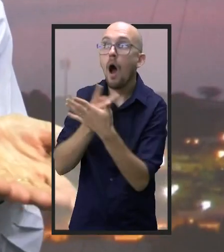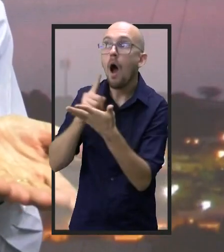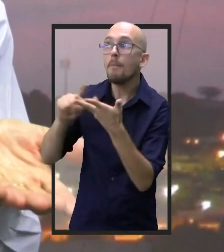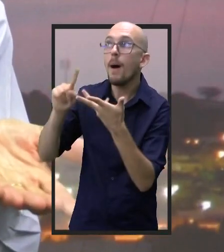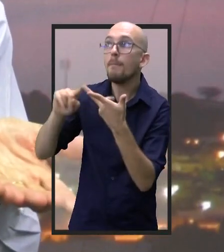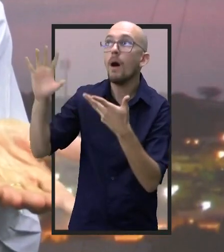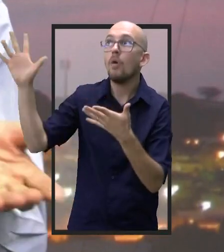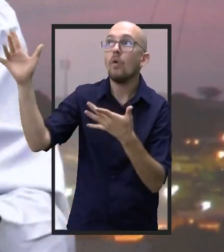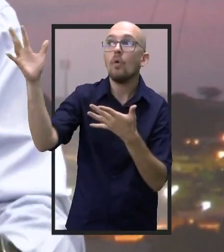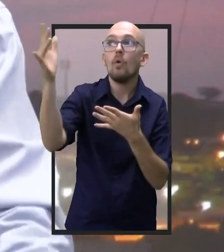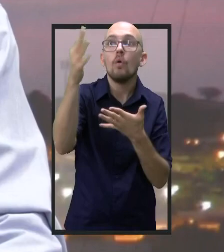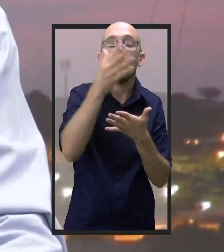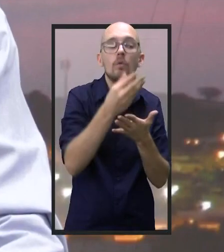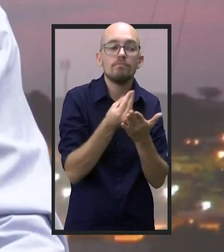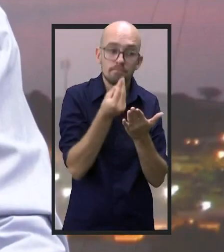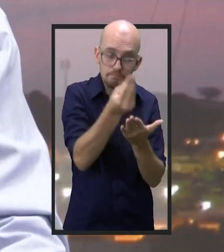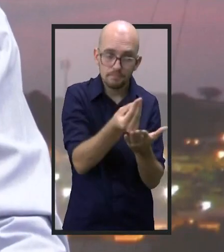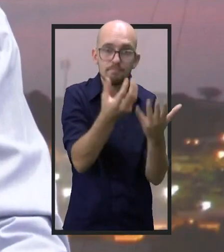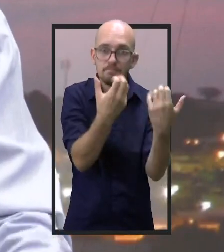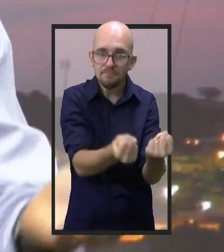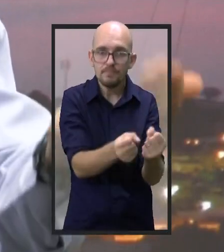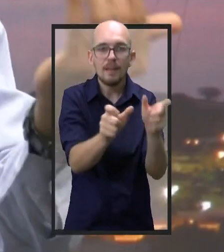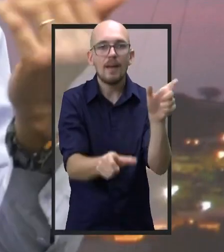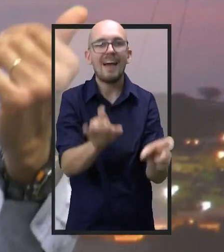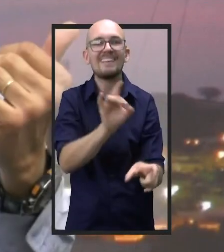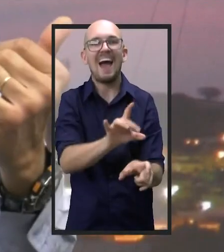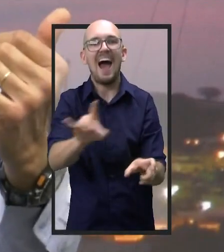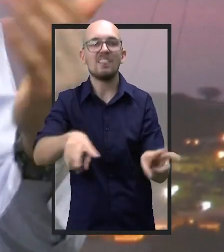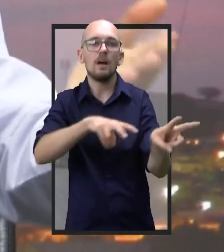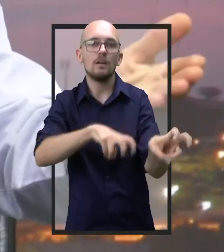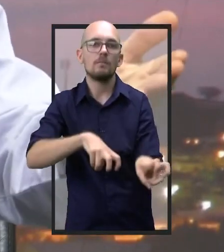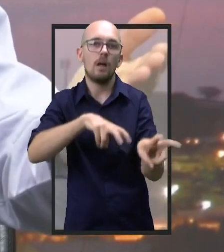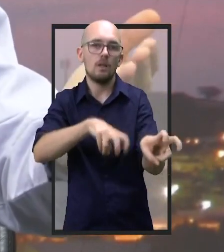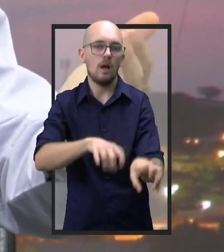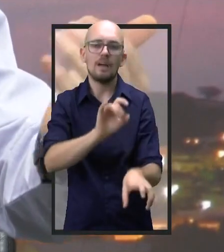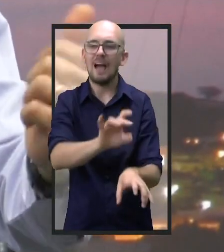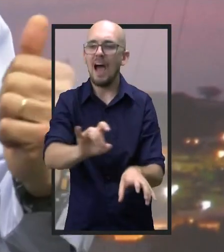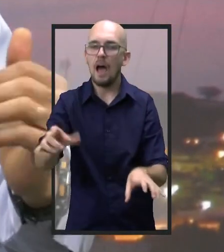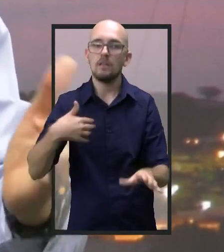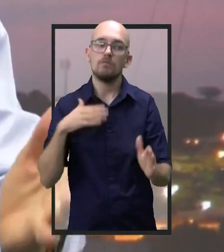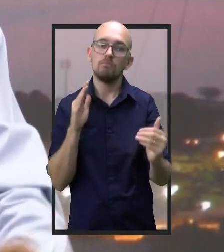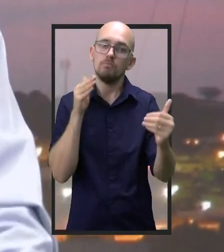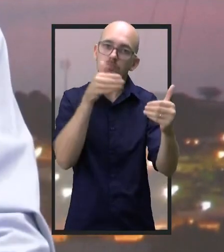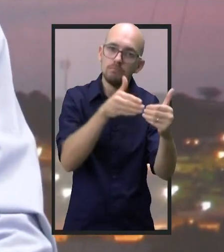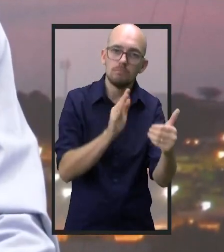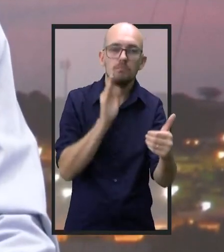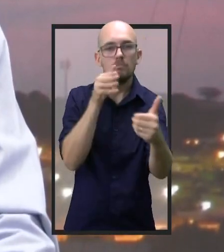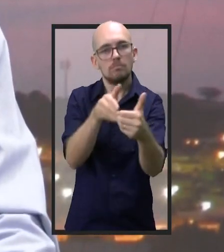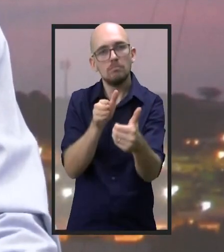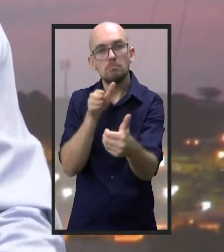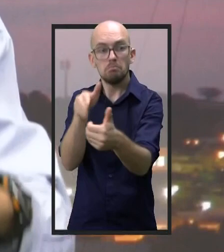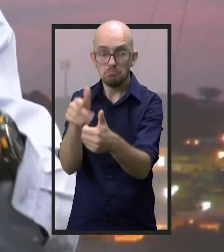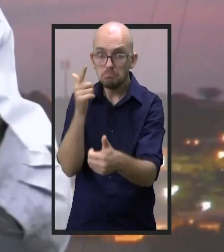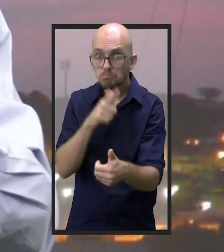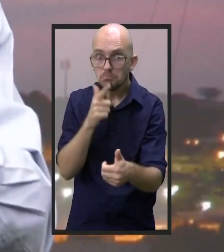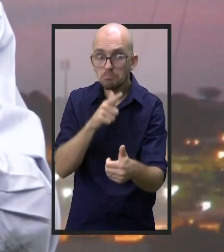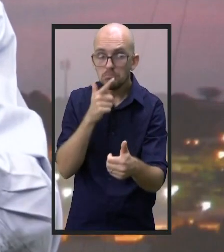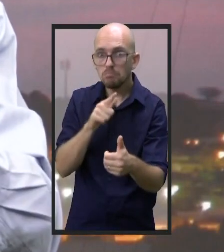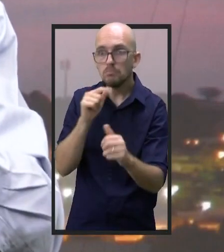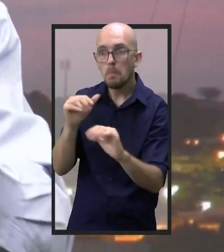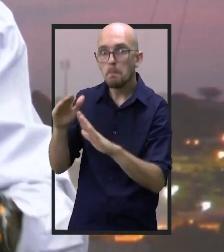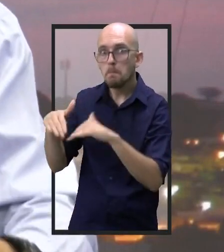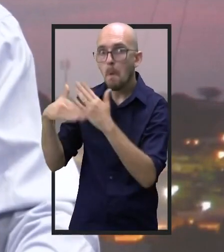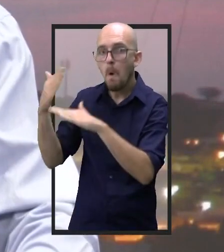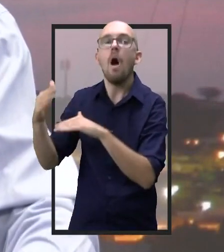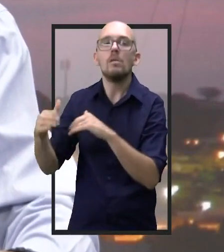certo. Né? Faça a sua escolha. E nos dê esse retorno. Se eu levei valor para você, esse retorno volta. A organização